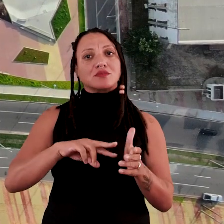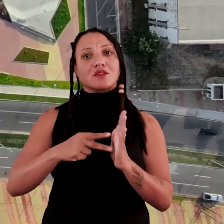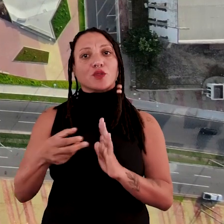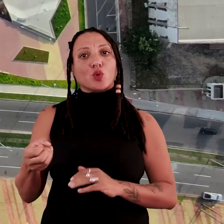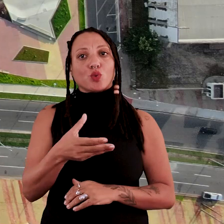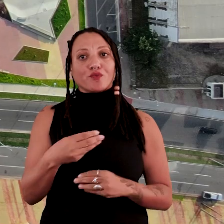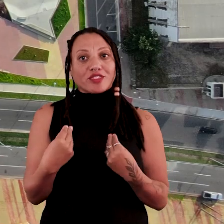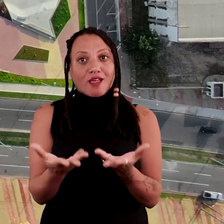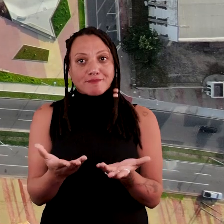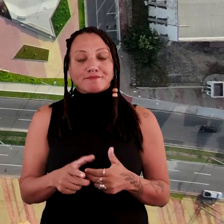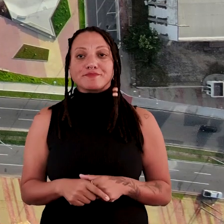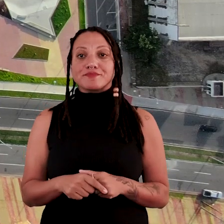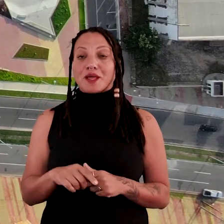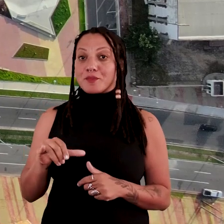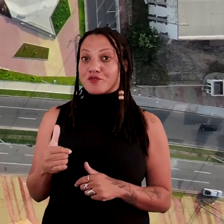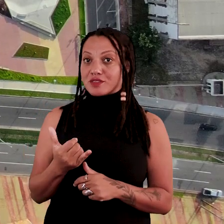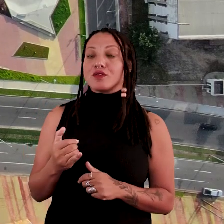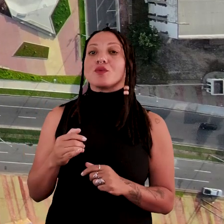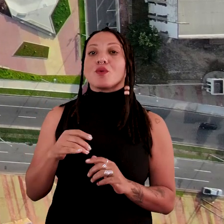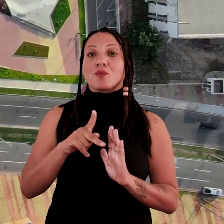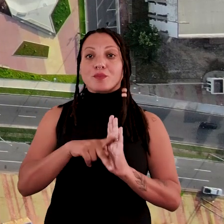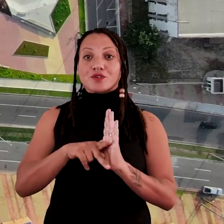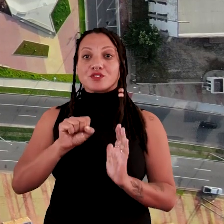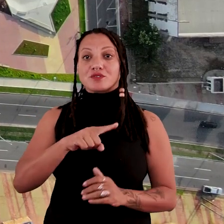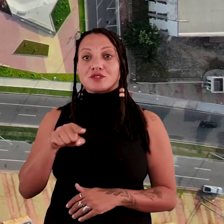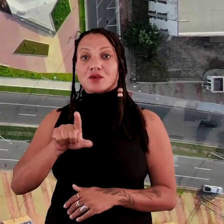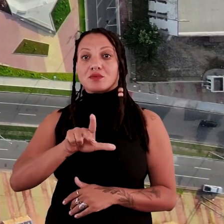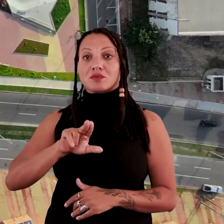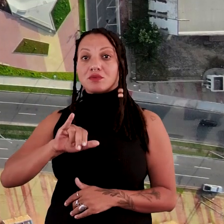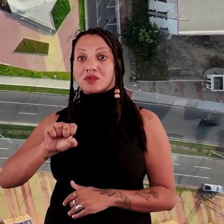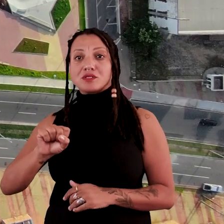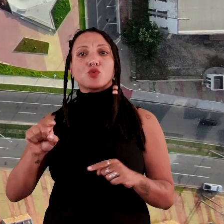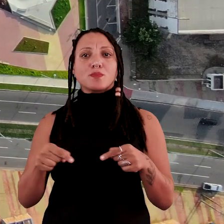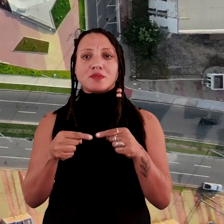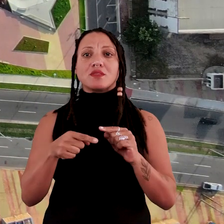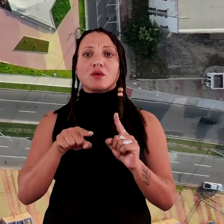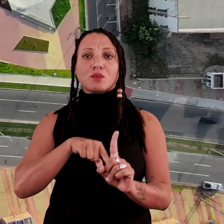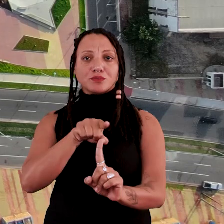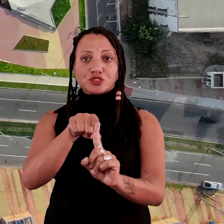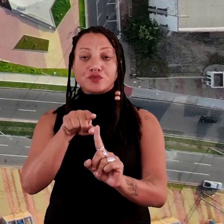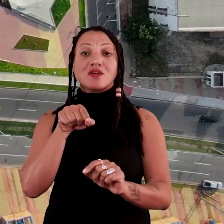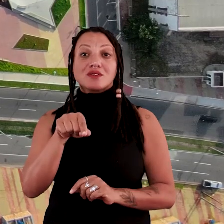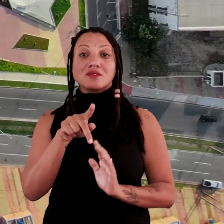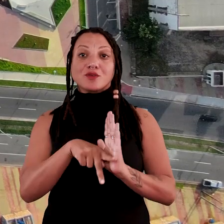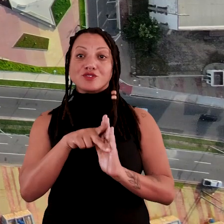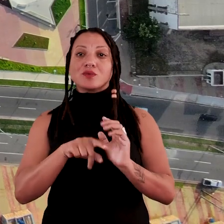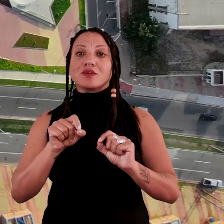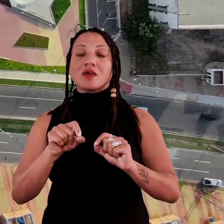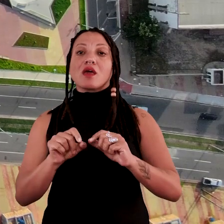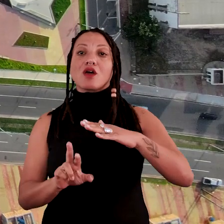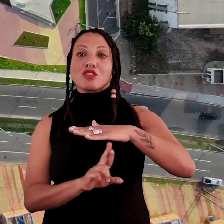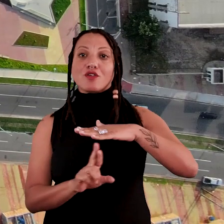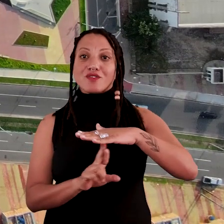Freire, que é uma grande avenida, e nosso projeto pegou 2 quilômetros dessa avenida e ela faz um anel viário na cidade. Ela